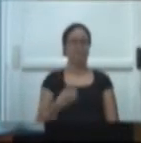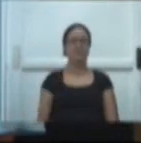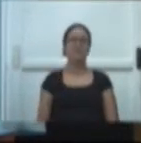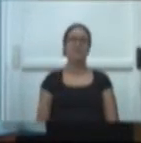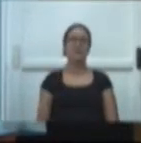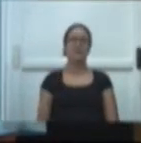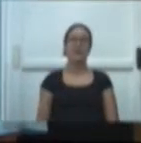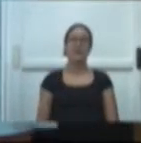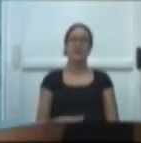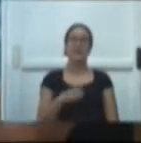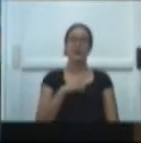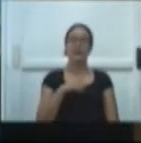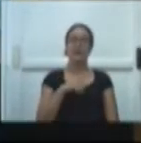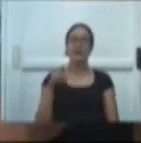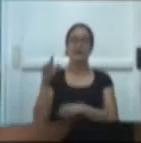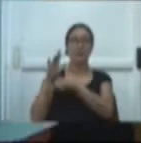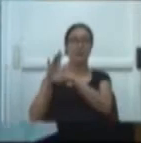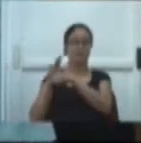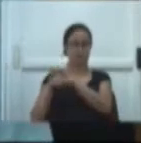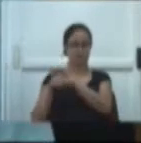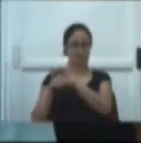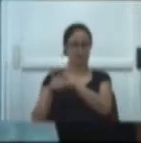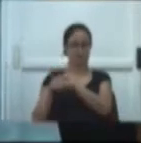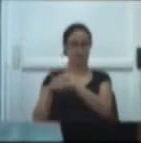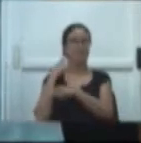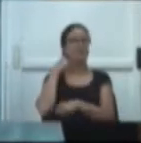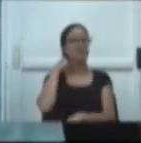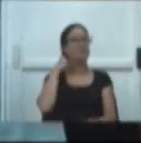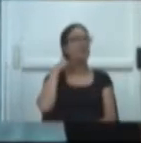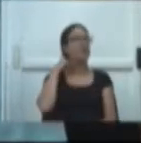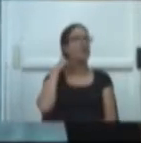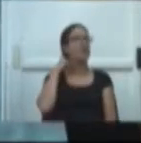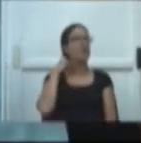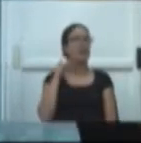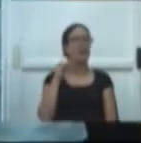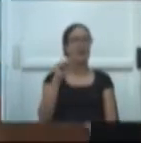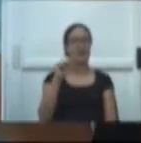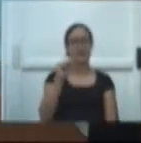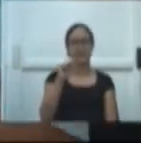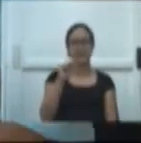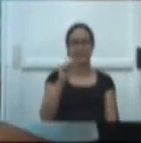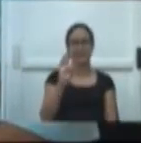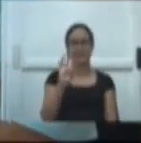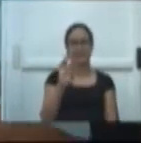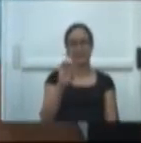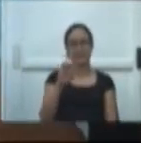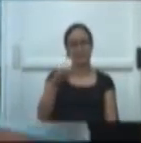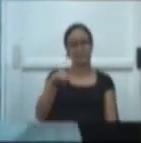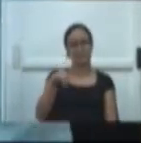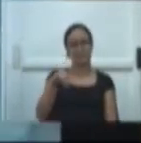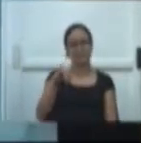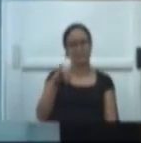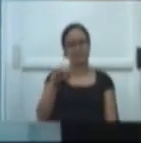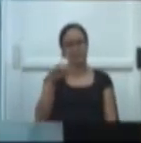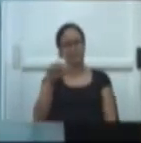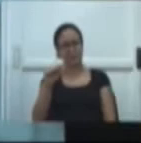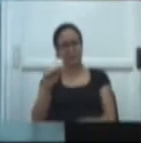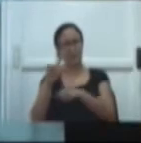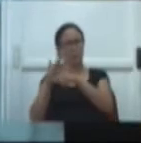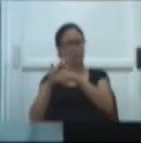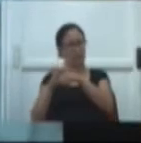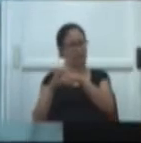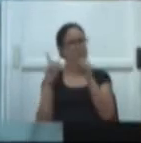miastenia graves. Tem 2 pessoas aqui em Mimeira só com essa doença, só 2. Ela está fazendo um tratamento